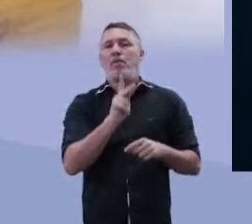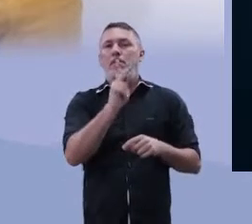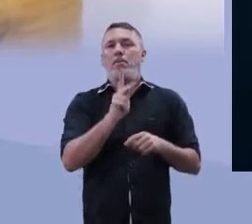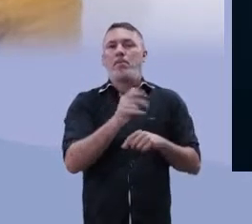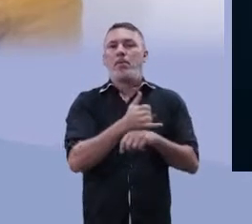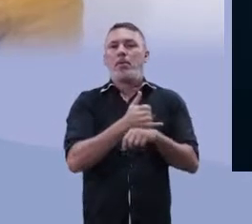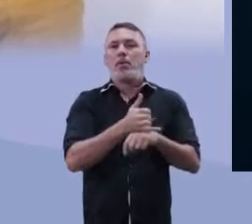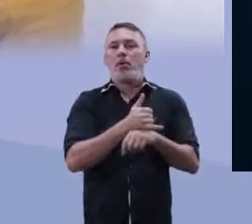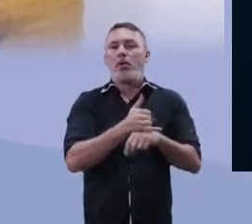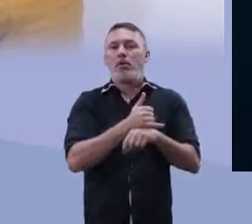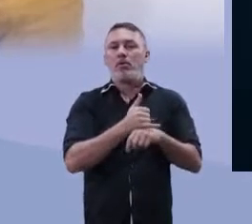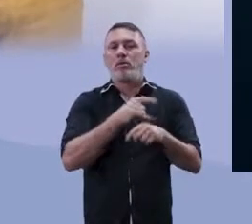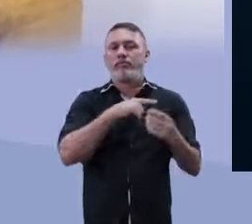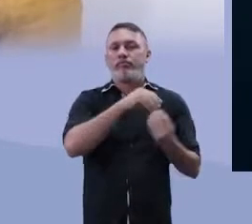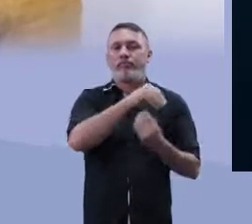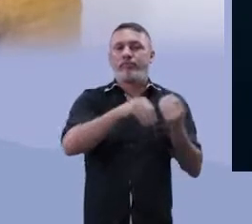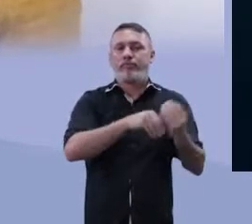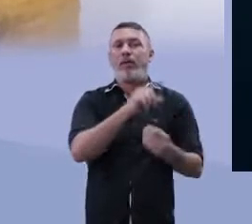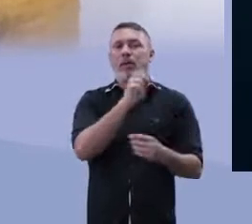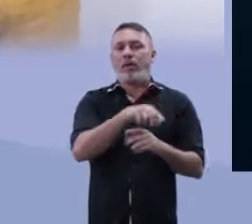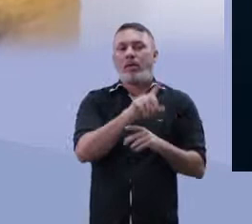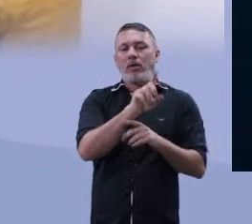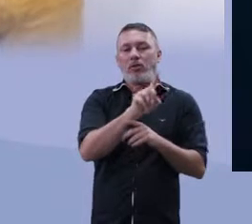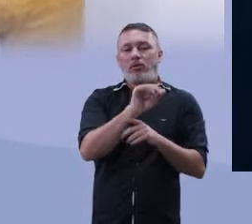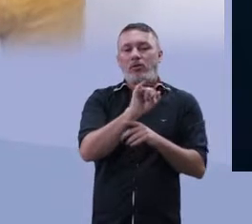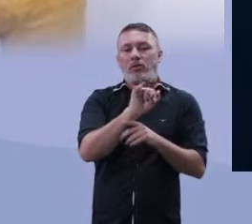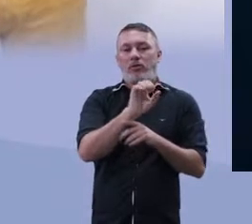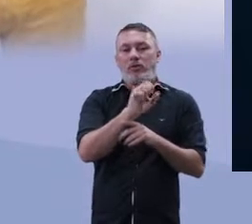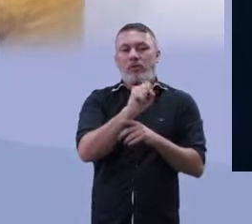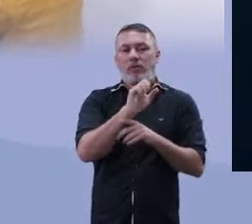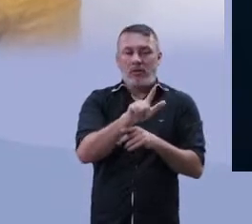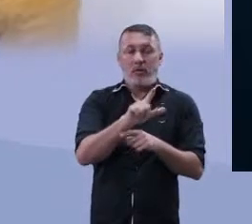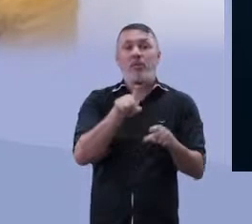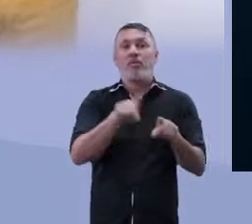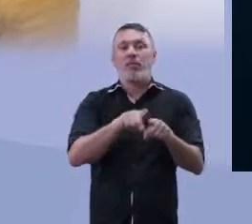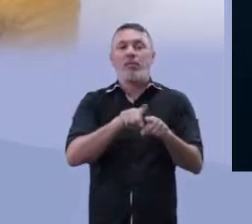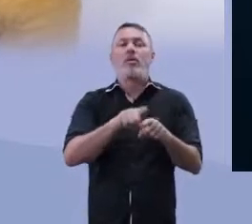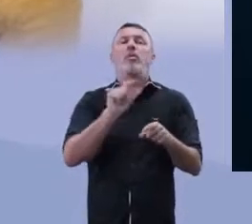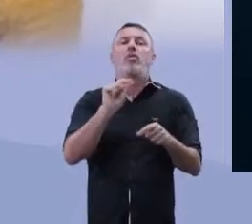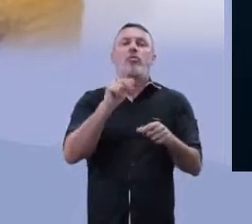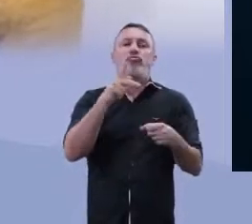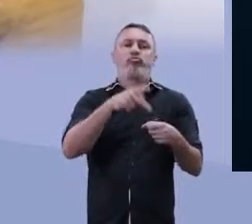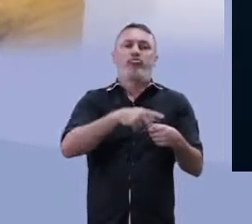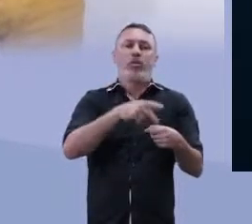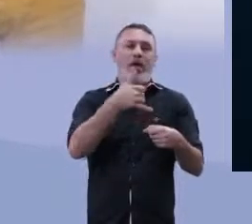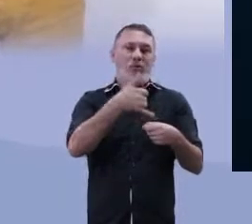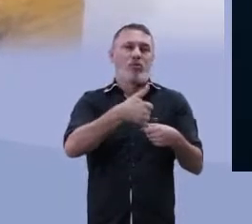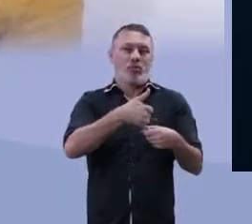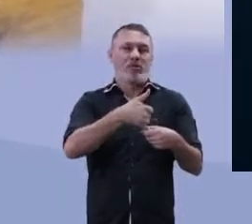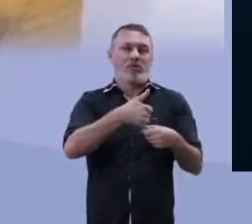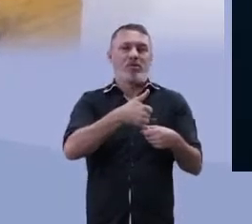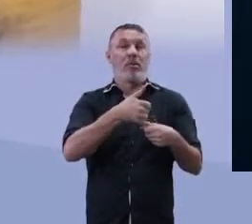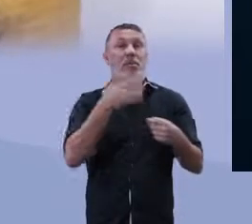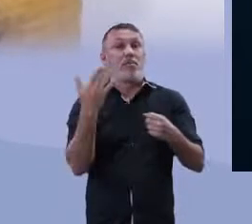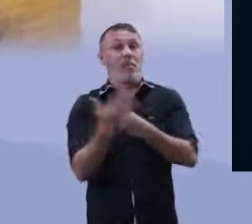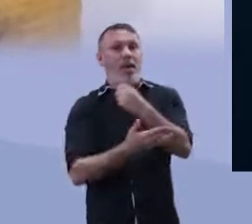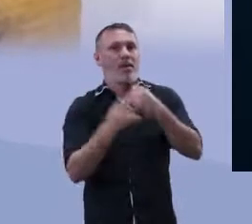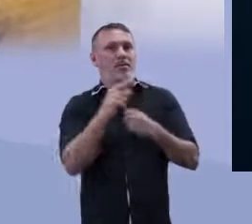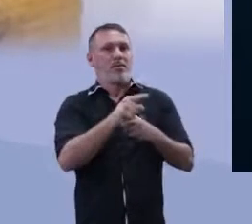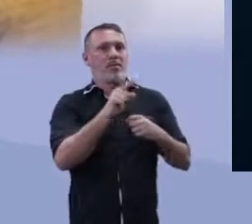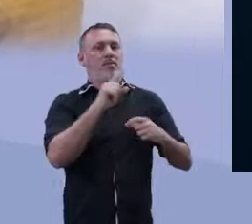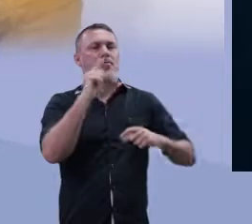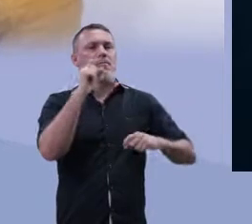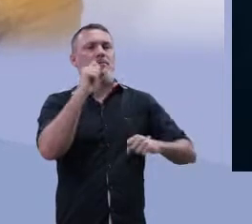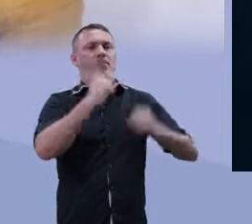petróleo, principalmente, né, o óleo diesel e, no caso, aí, a gasolina, tendo como base